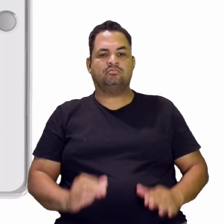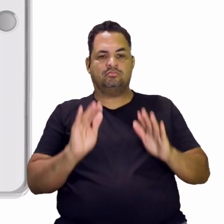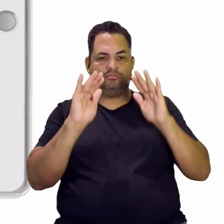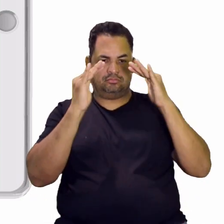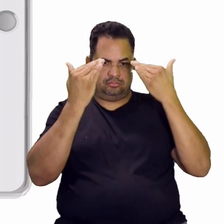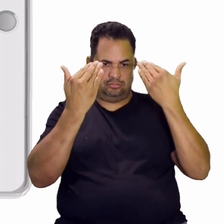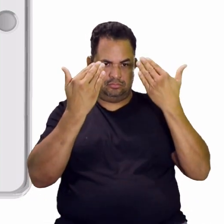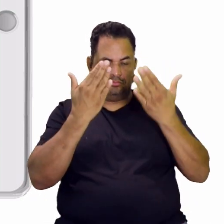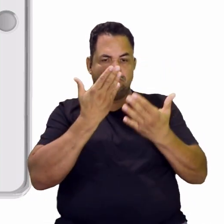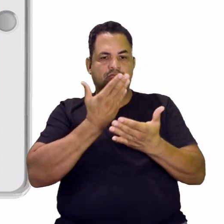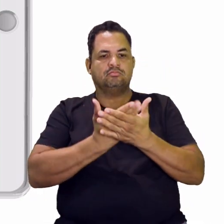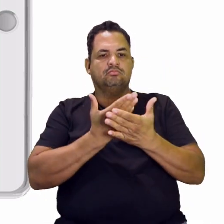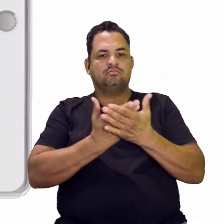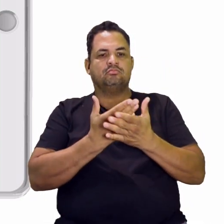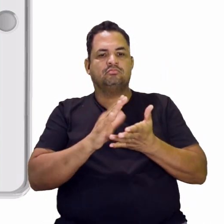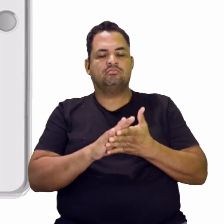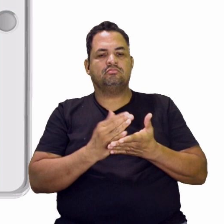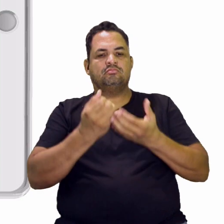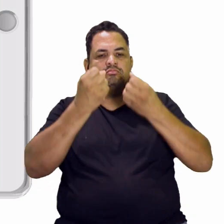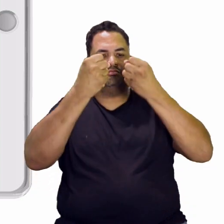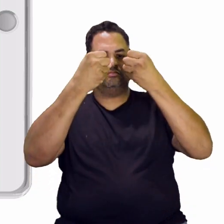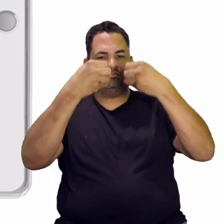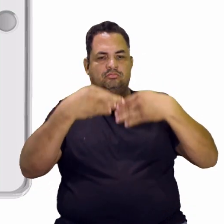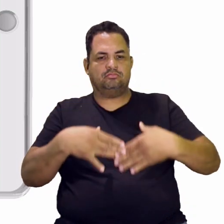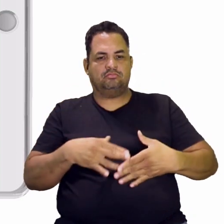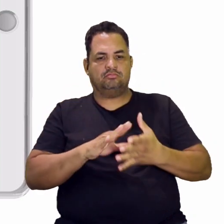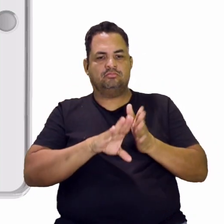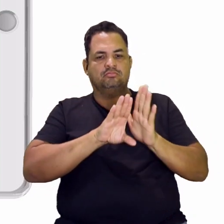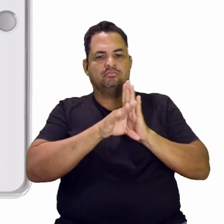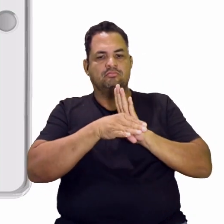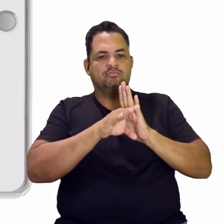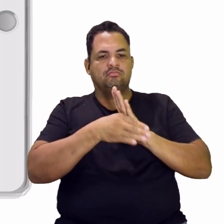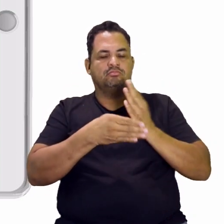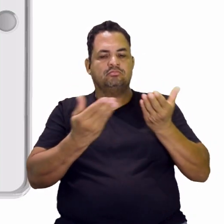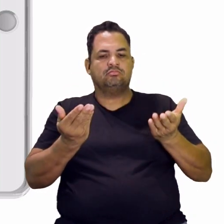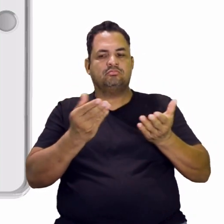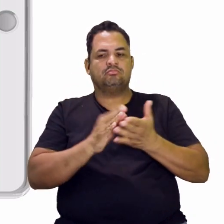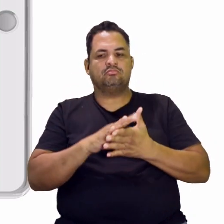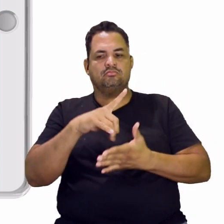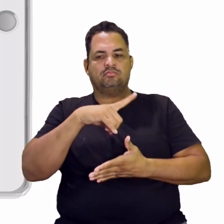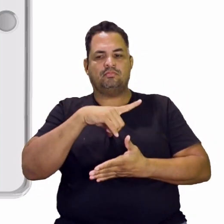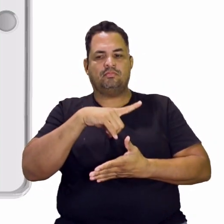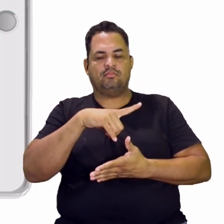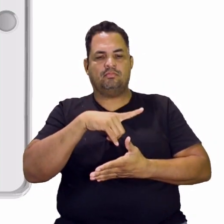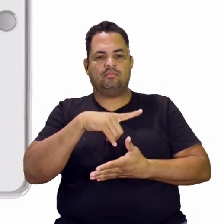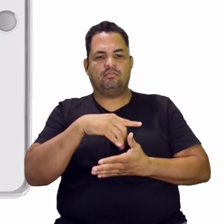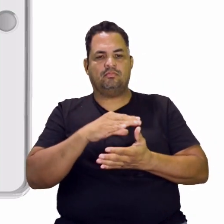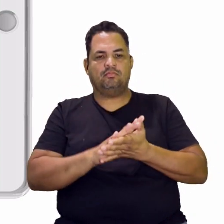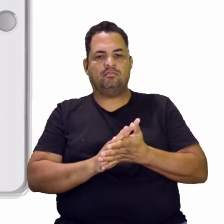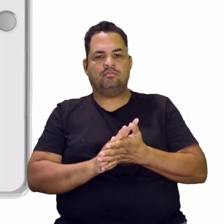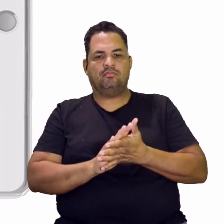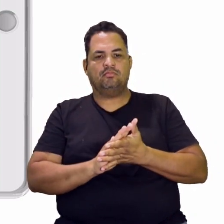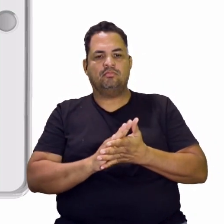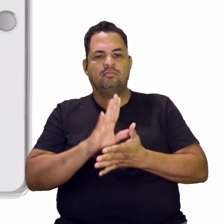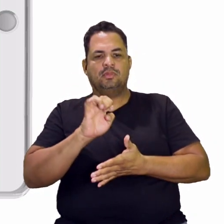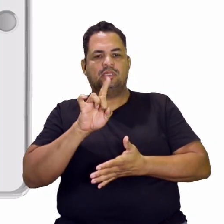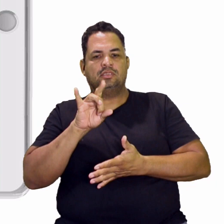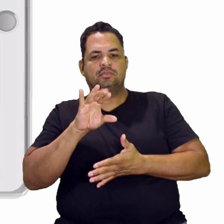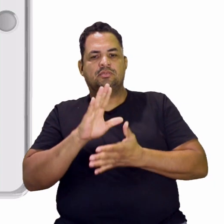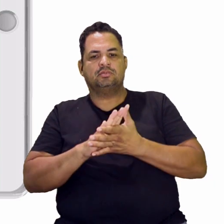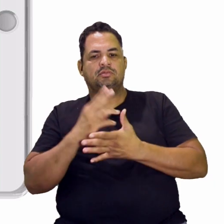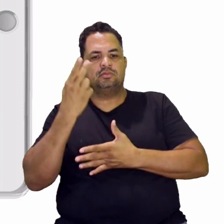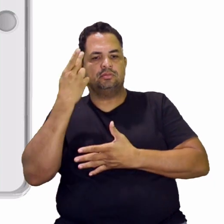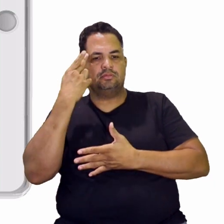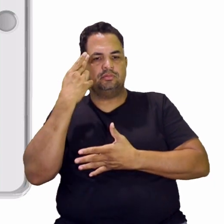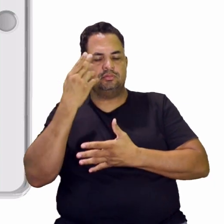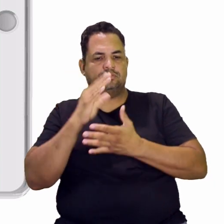atenção aqui que nessa aula nós falamos sobre os conceitos que haviam sobre geração espontânea,